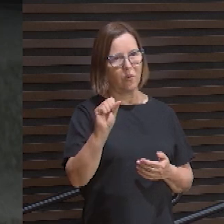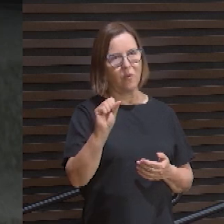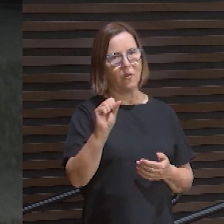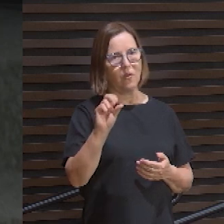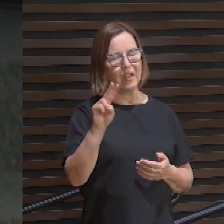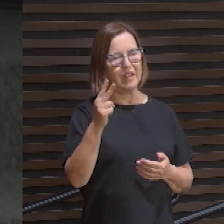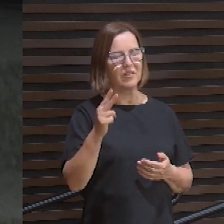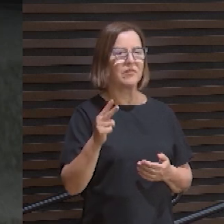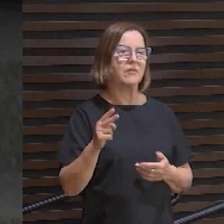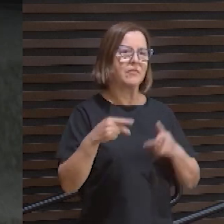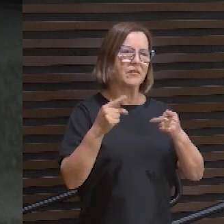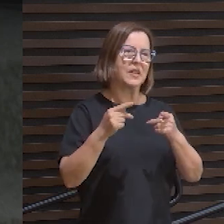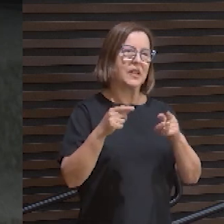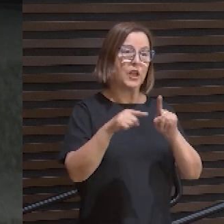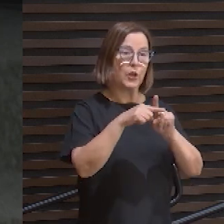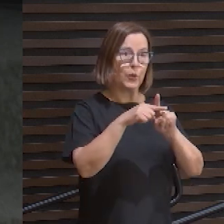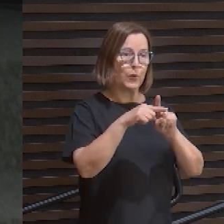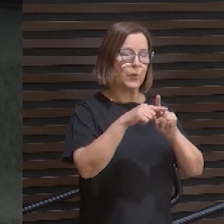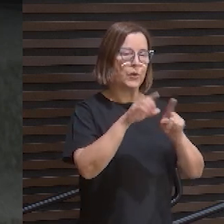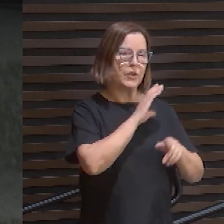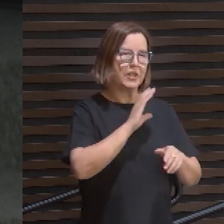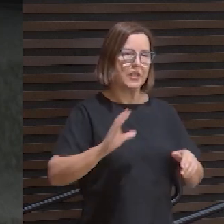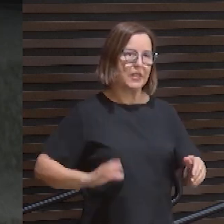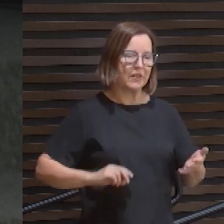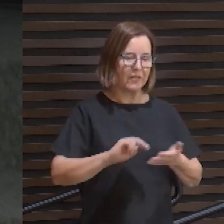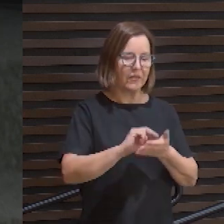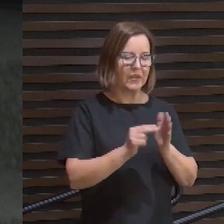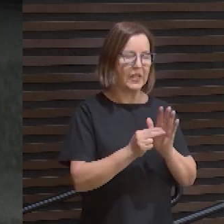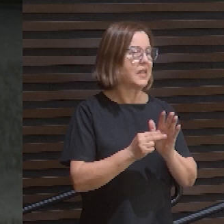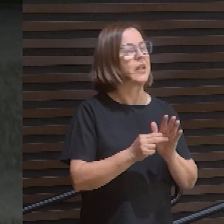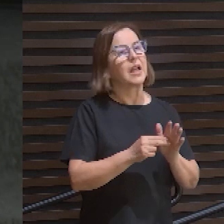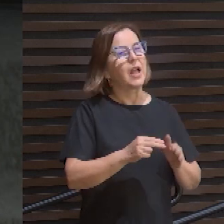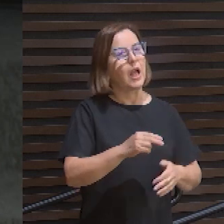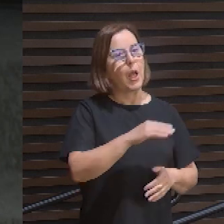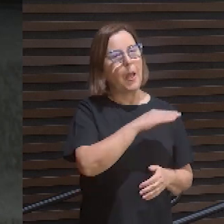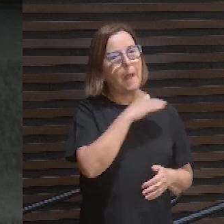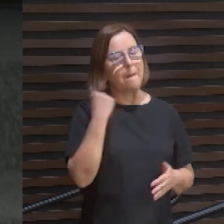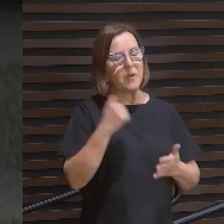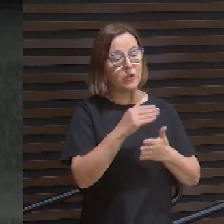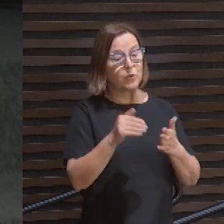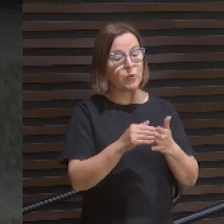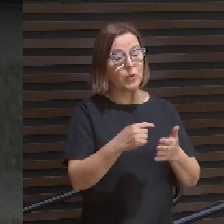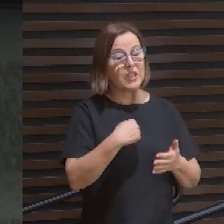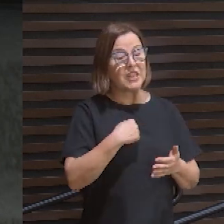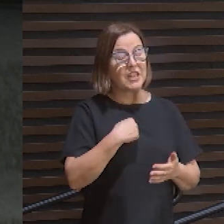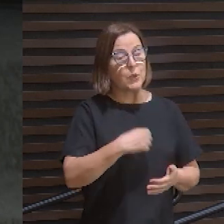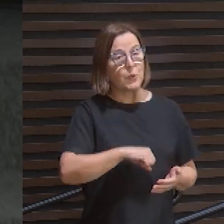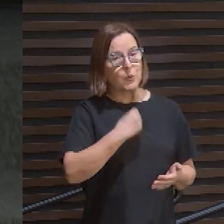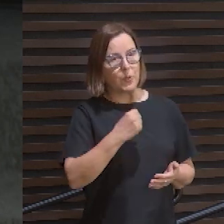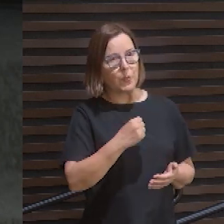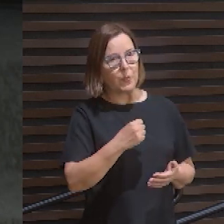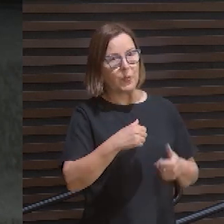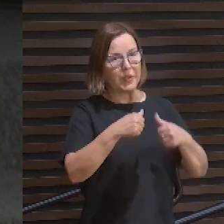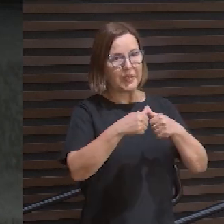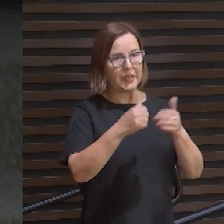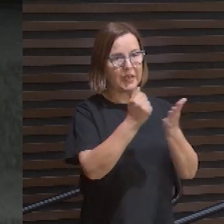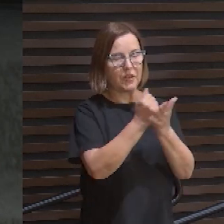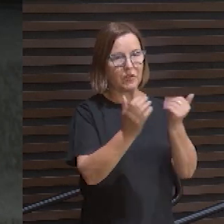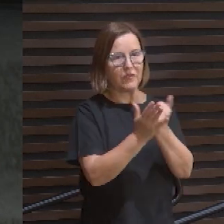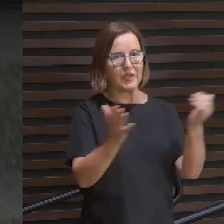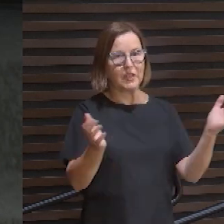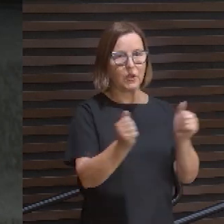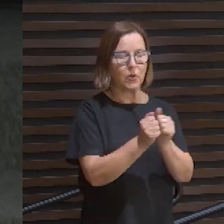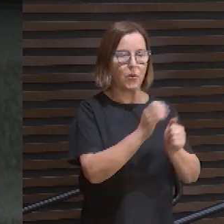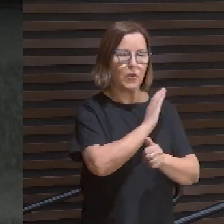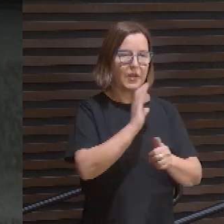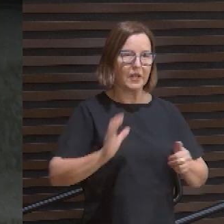de Cristo significa a morte de tudo o que eu sou. Estar crucificado com Cristo significa que